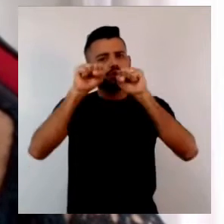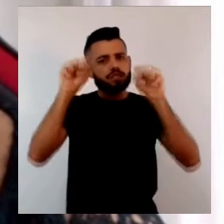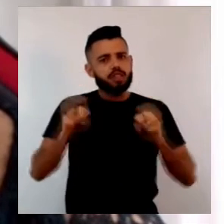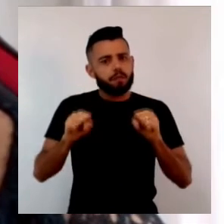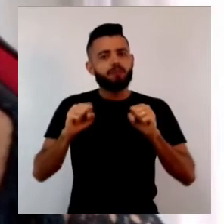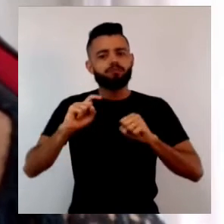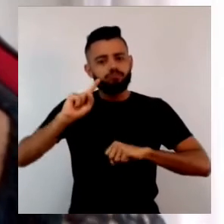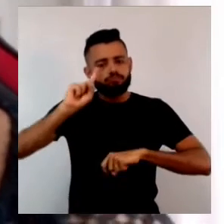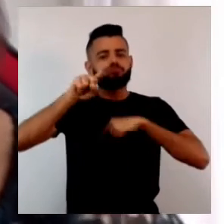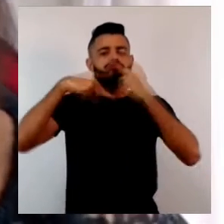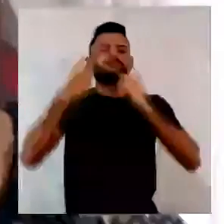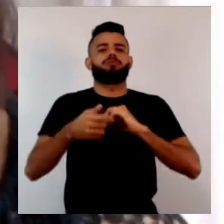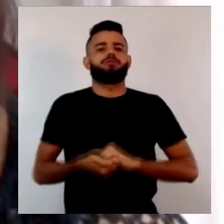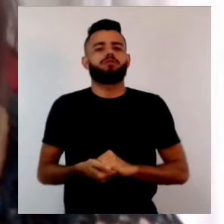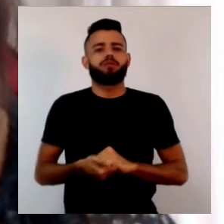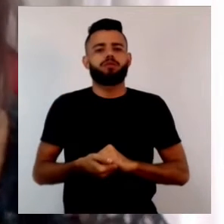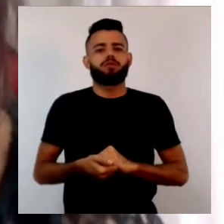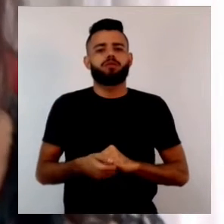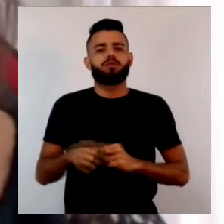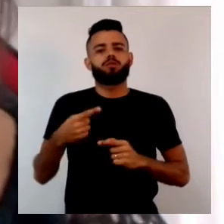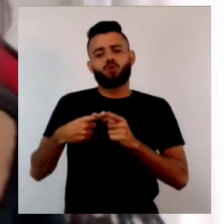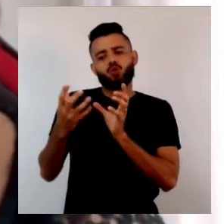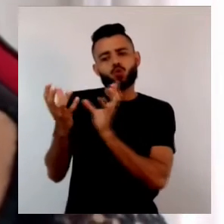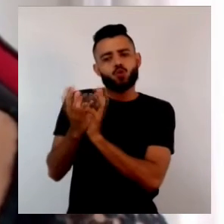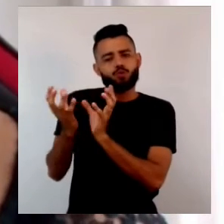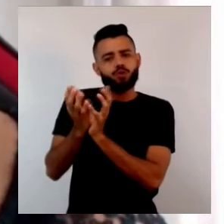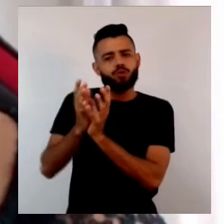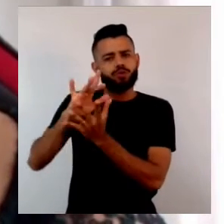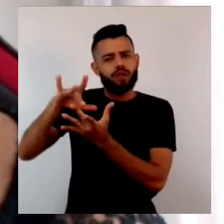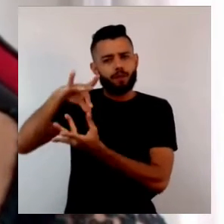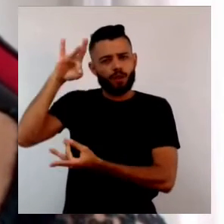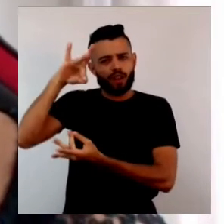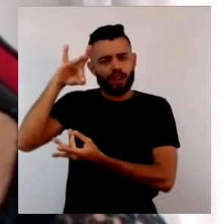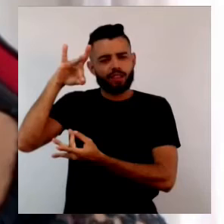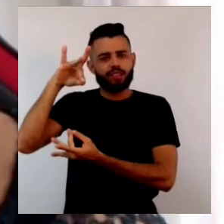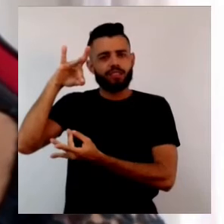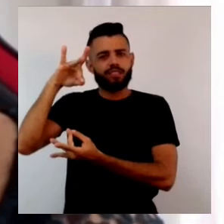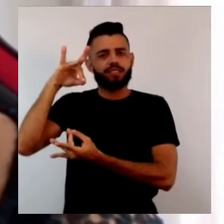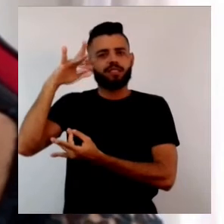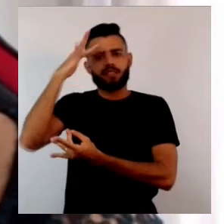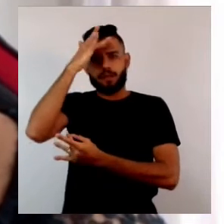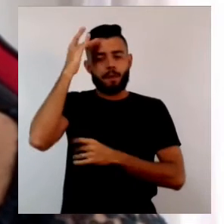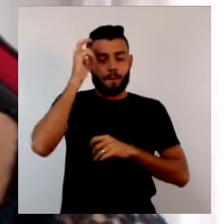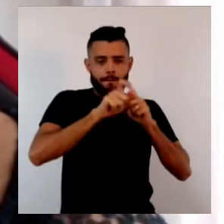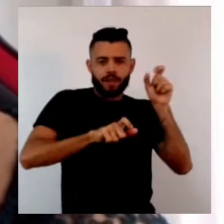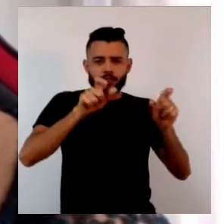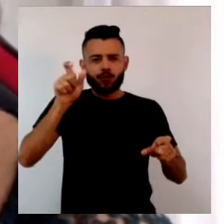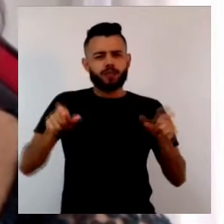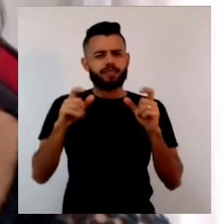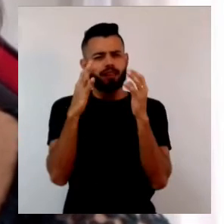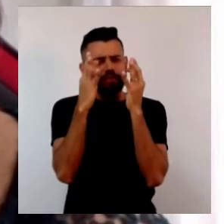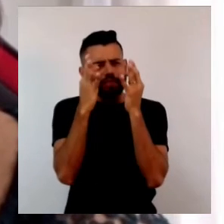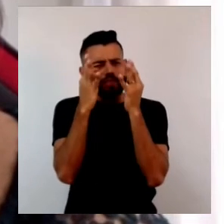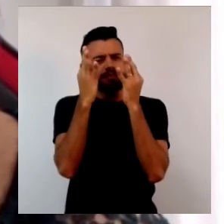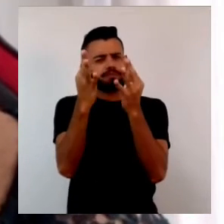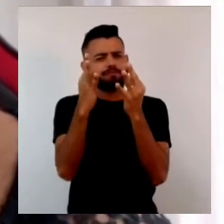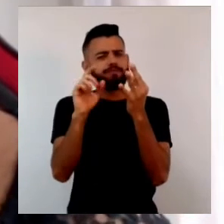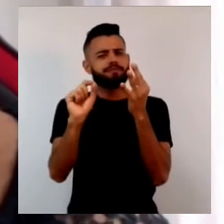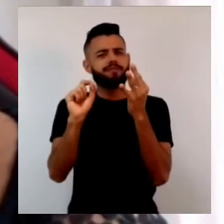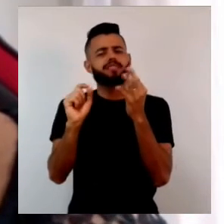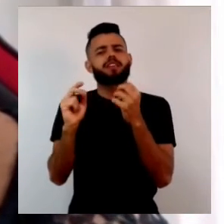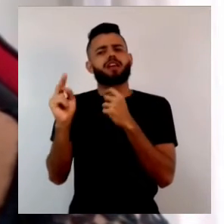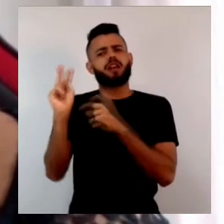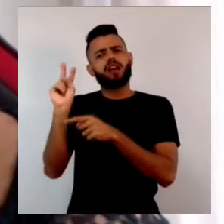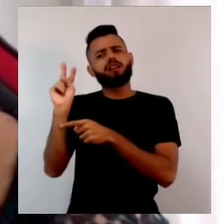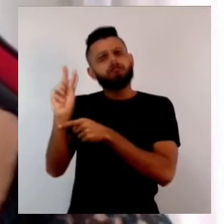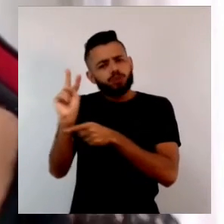de democratas e de pessoas alertas e atentas a proteger a nossa democracia, porque é